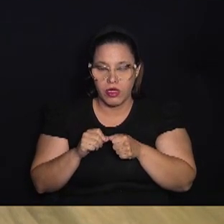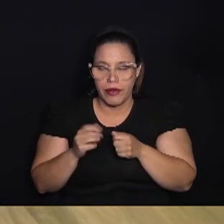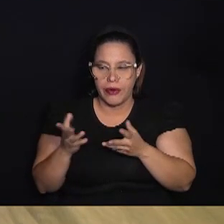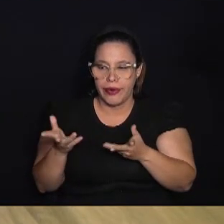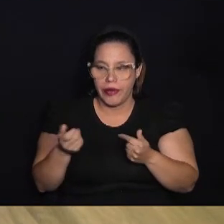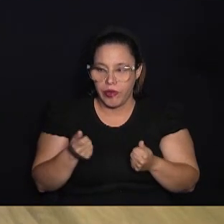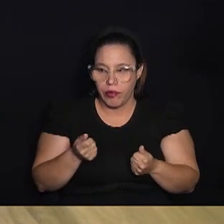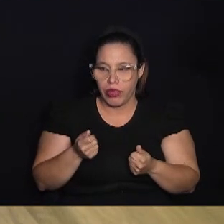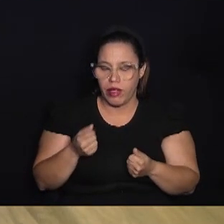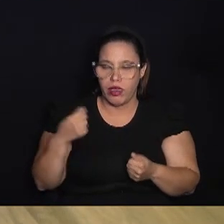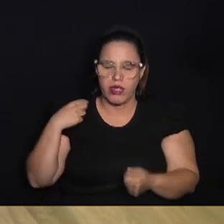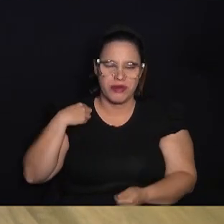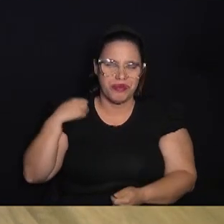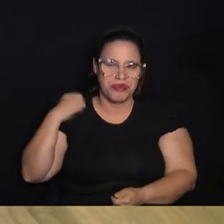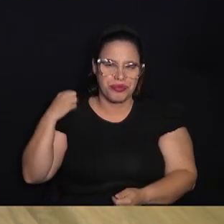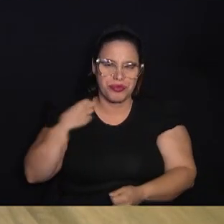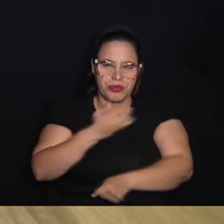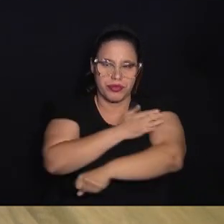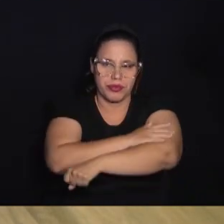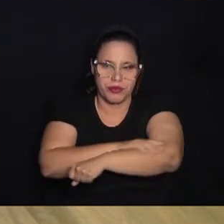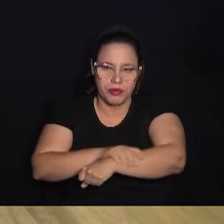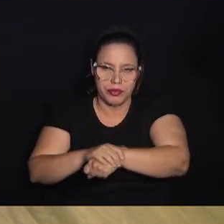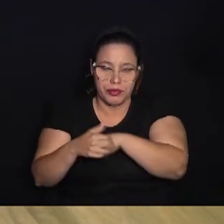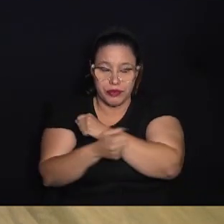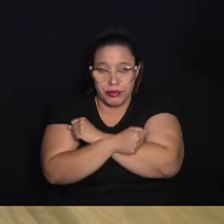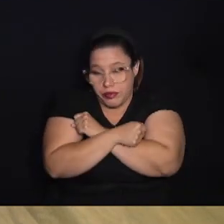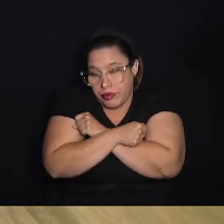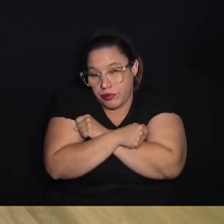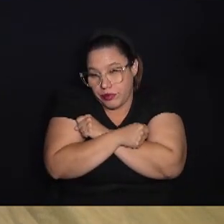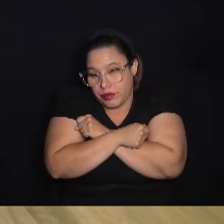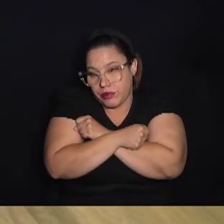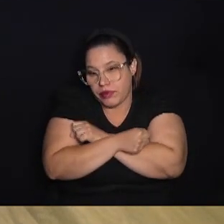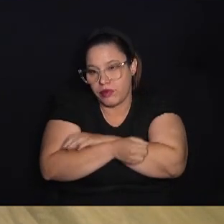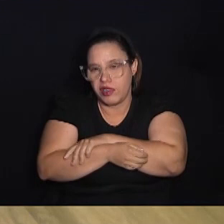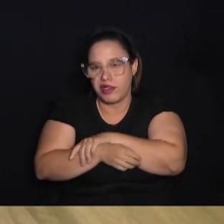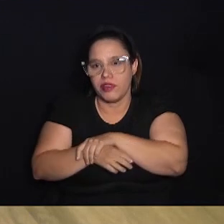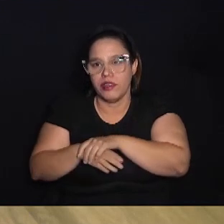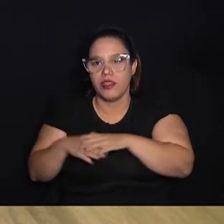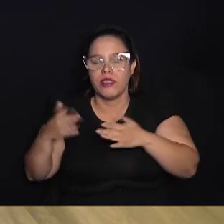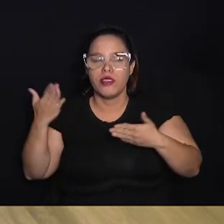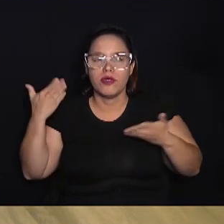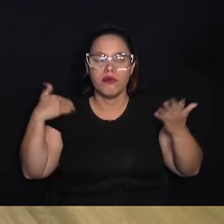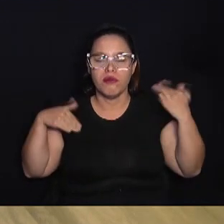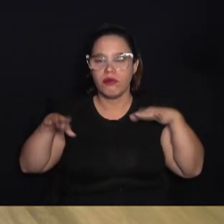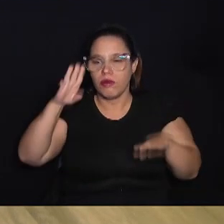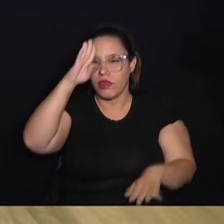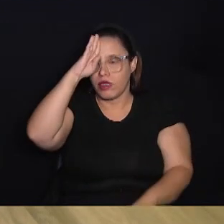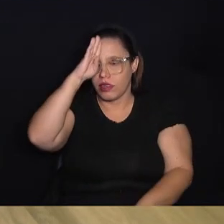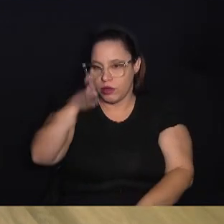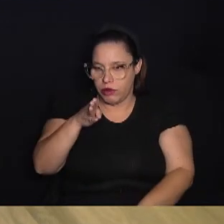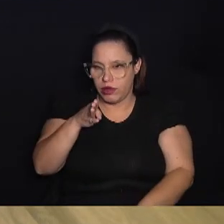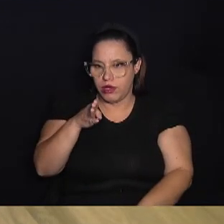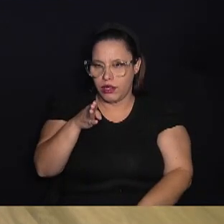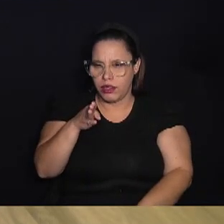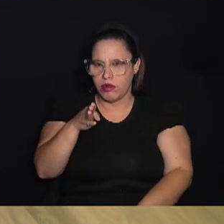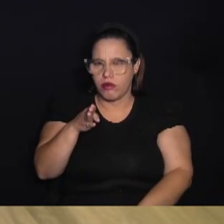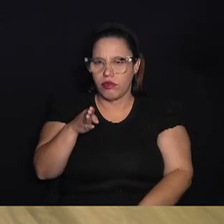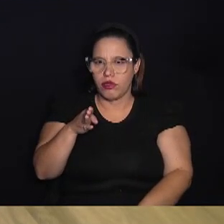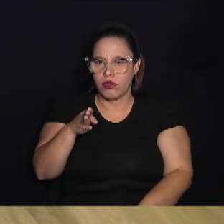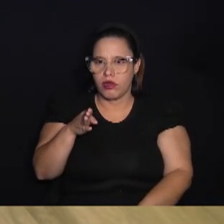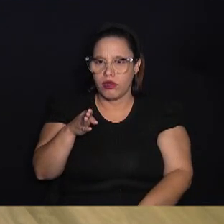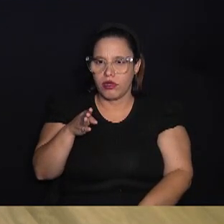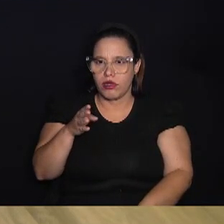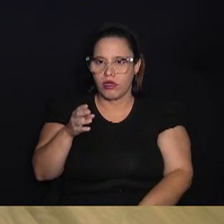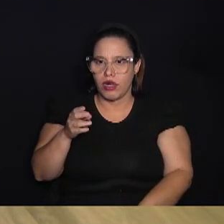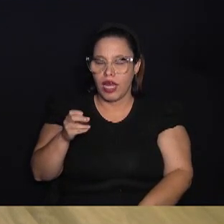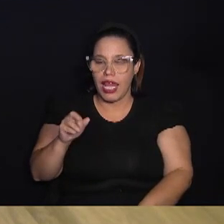agasalhos para doação como que é isso nosso nosso passeio é gratuito todos os passeios sempre foram gratuitos e a gente